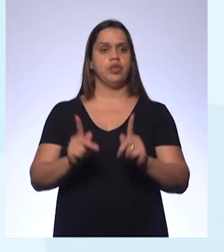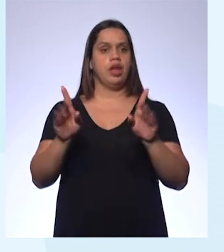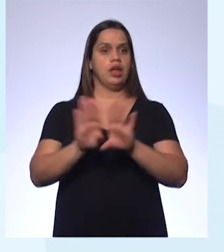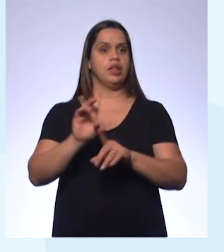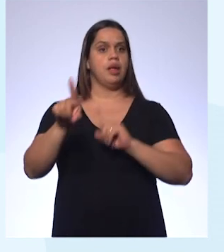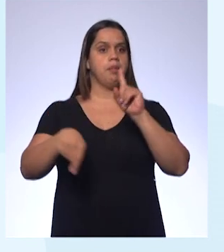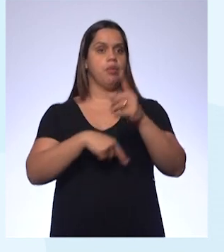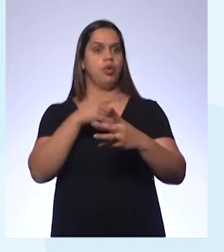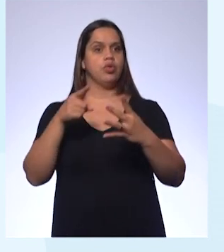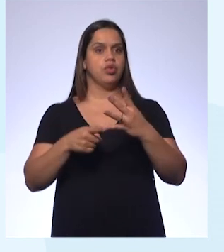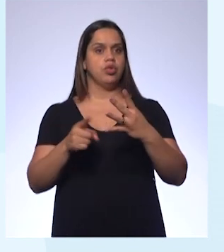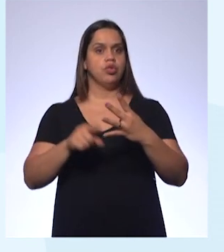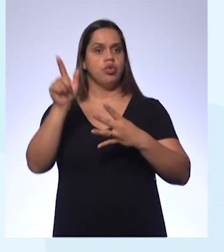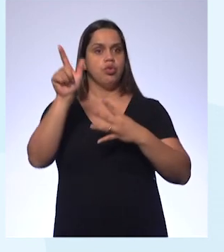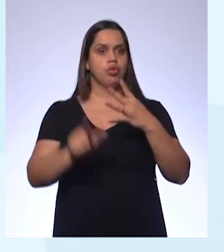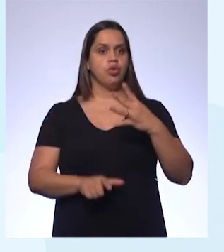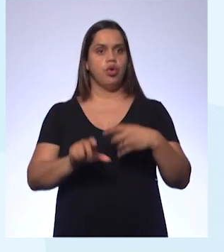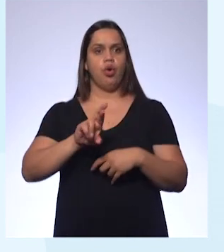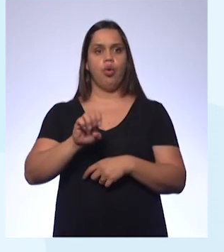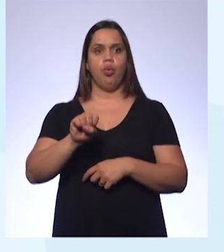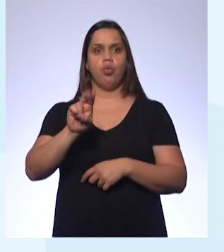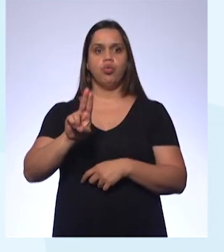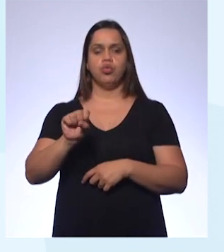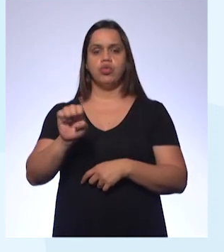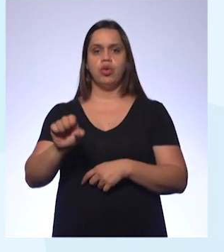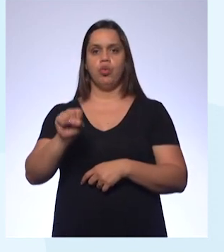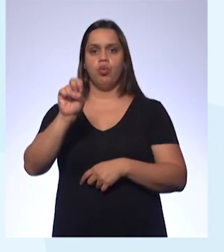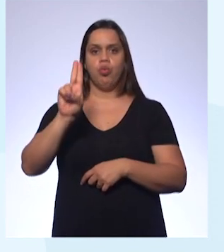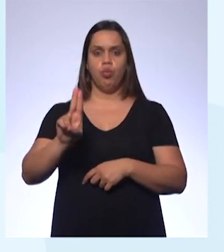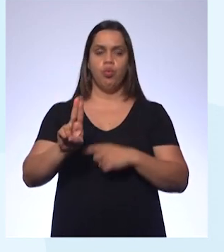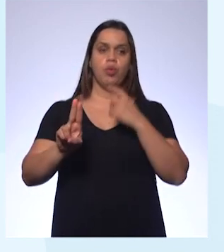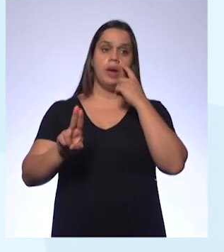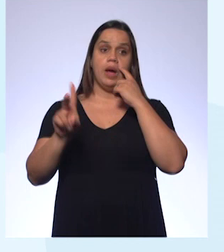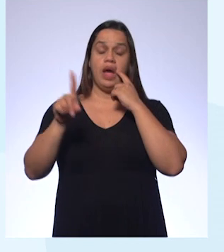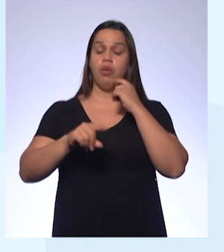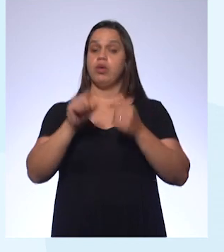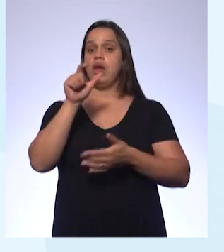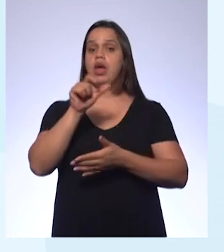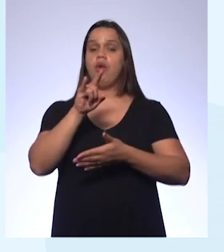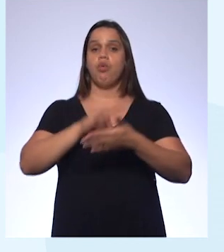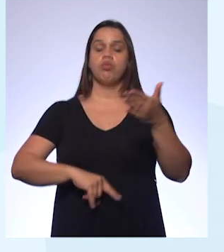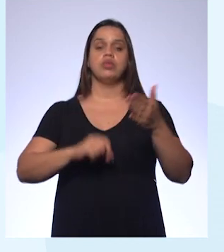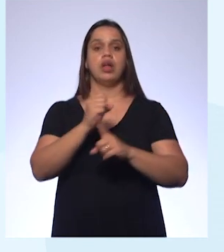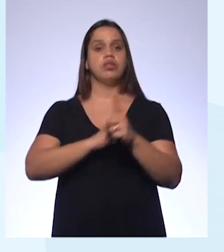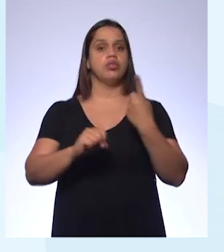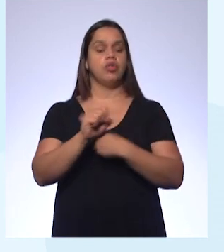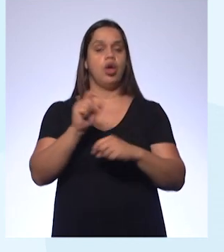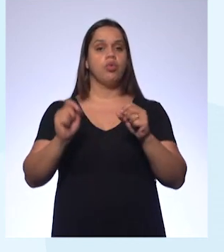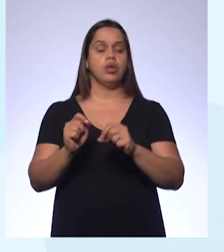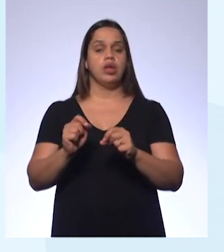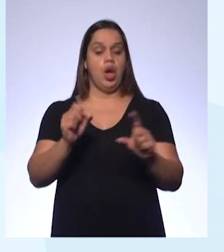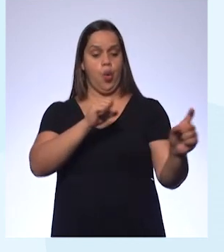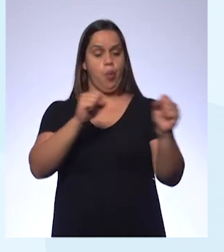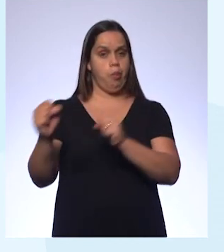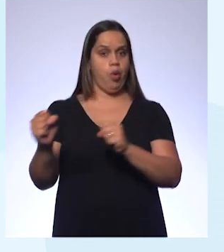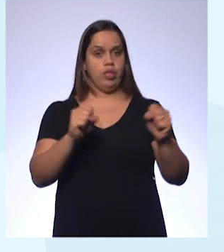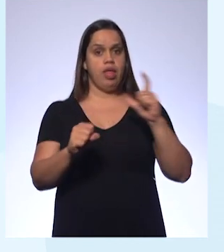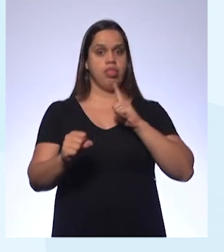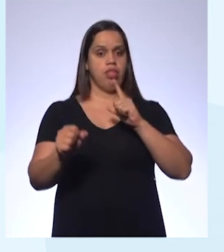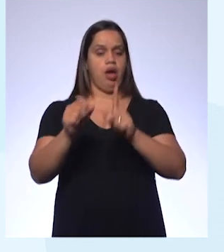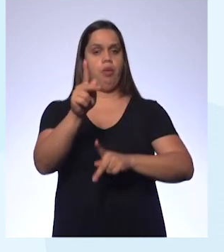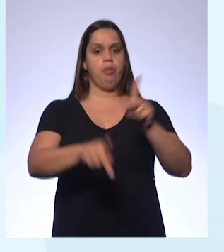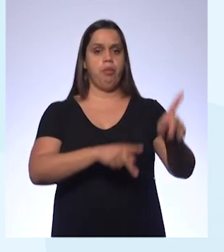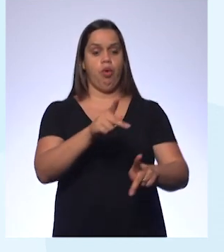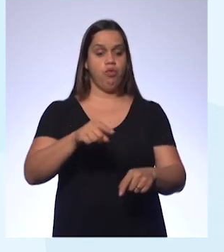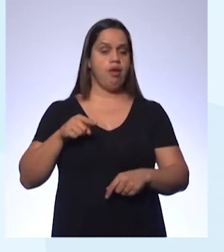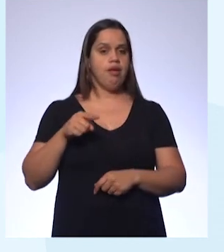Rousseau defendia ali a questão do contrato social, né? O poder vem do povo e o povo elege o